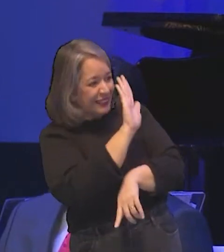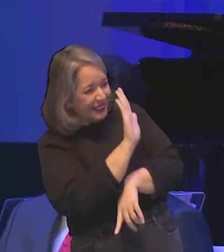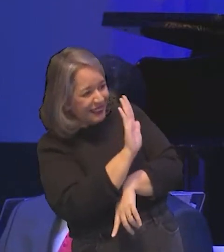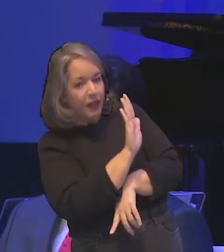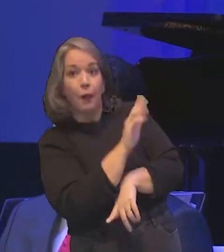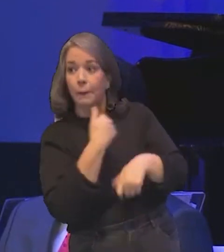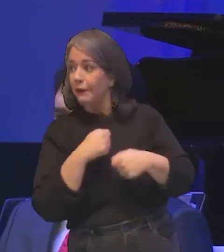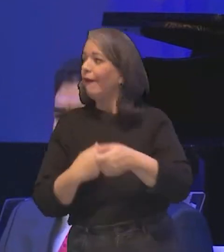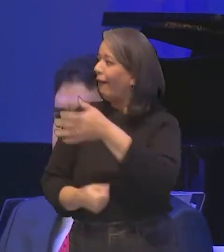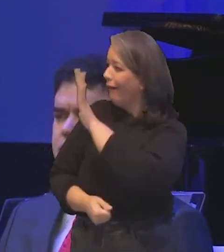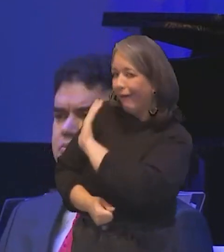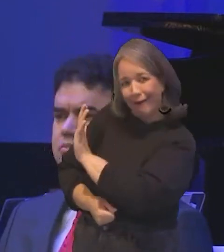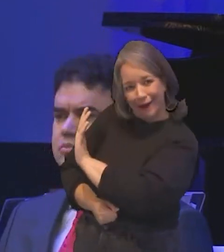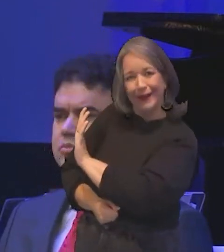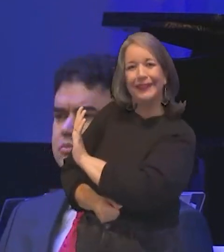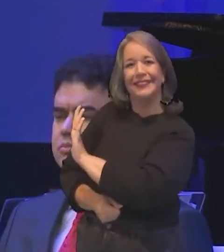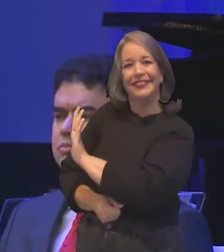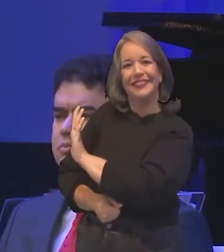Mas mais que isso,